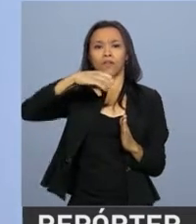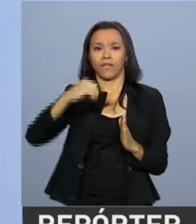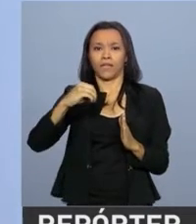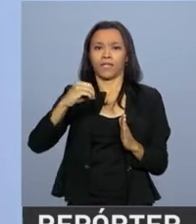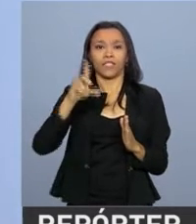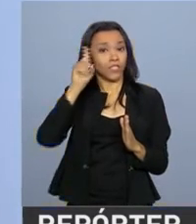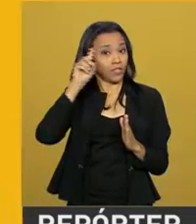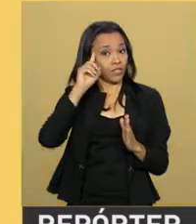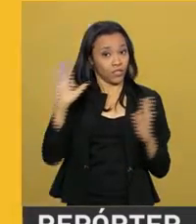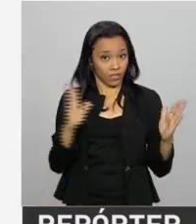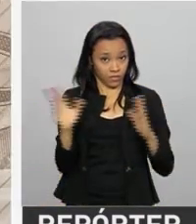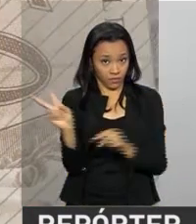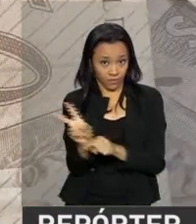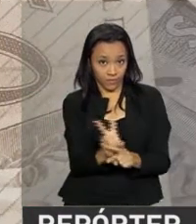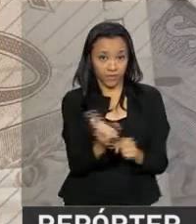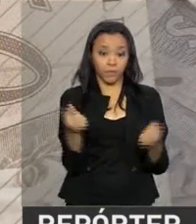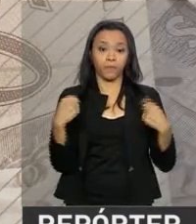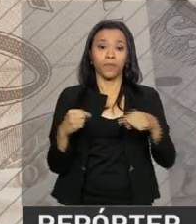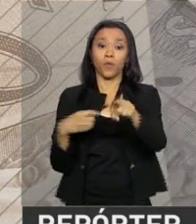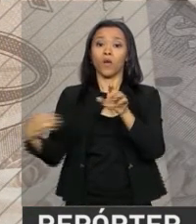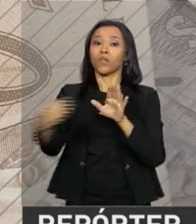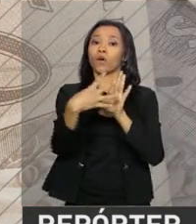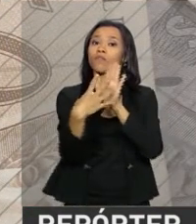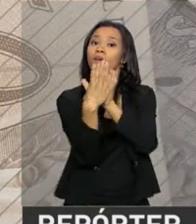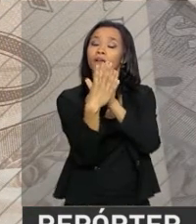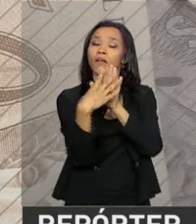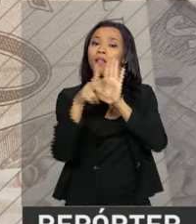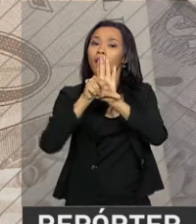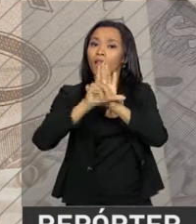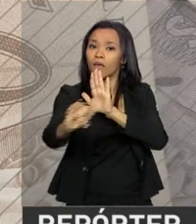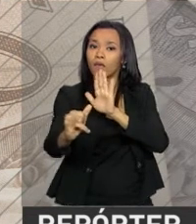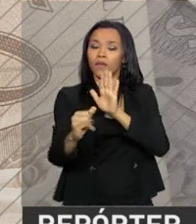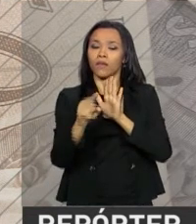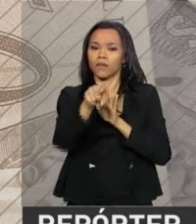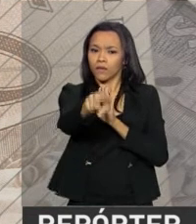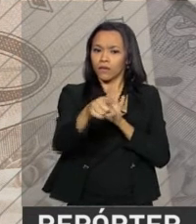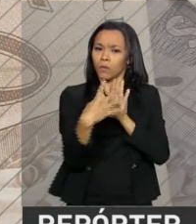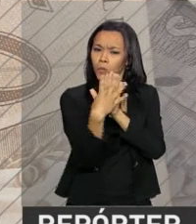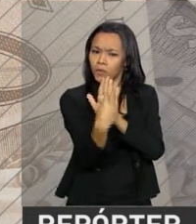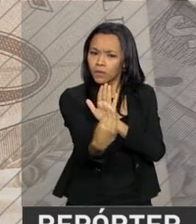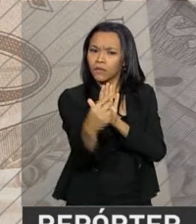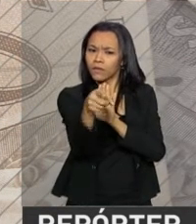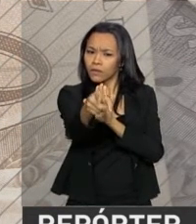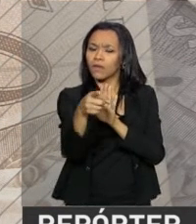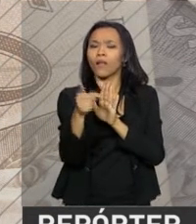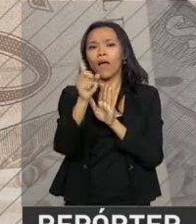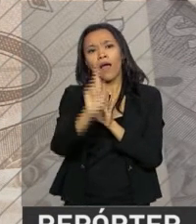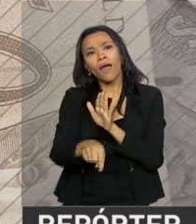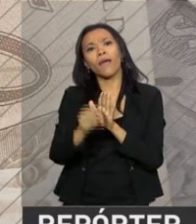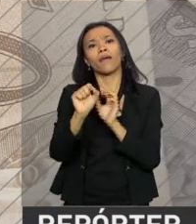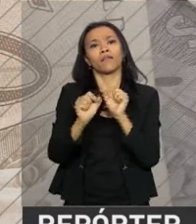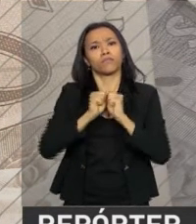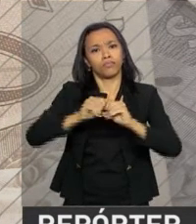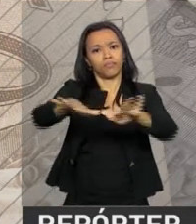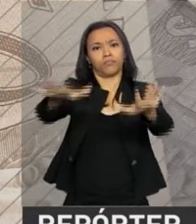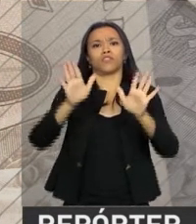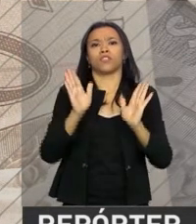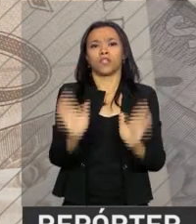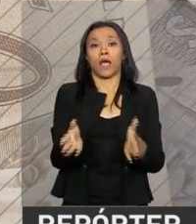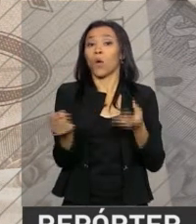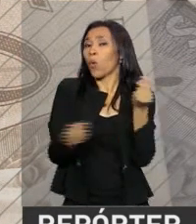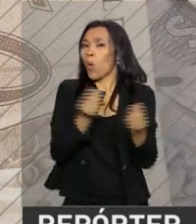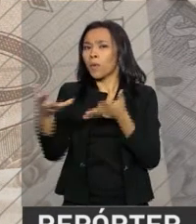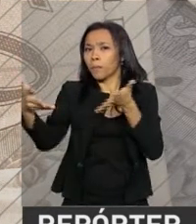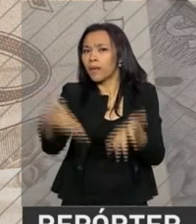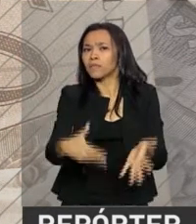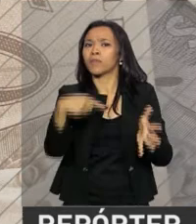do financiamento. Com a nova lei, os limites de faturamento para as empresas aderirem ao Simples foram expandidos. Para fazer parte